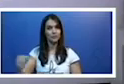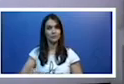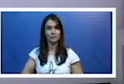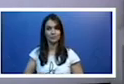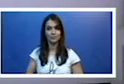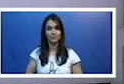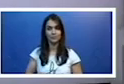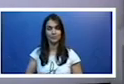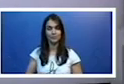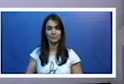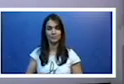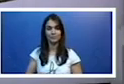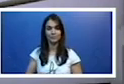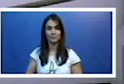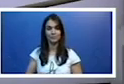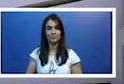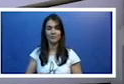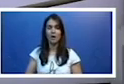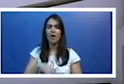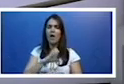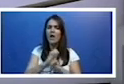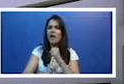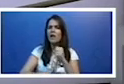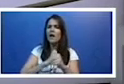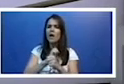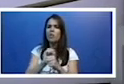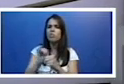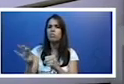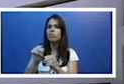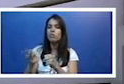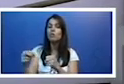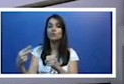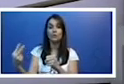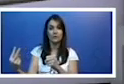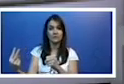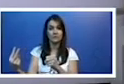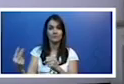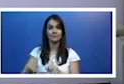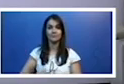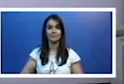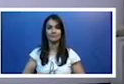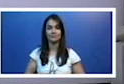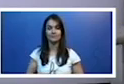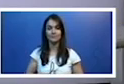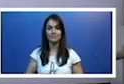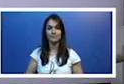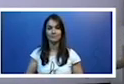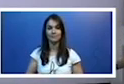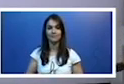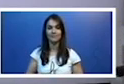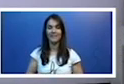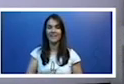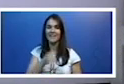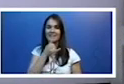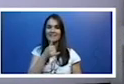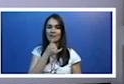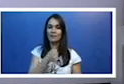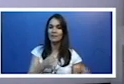hidrogênios, ele está liberando 2 elétrons e esse aqui recebeu os 2 elétrons que foi liberado. Agora, esse outro